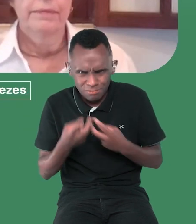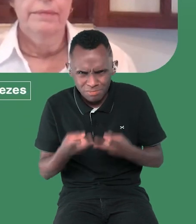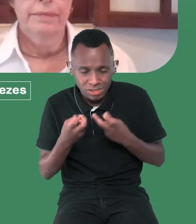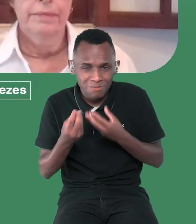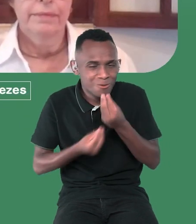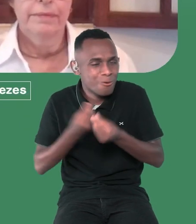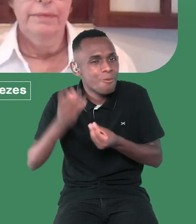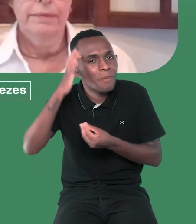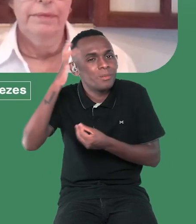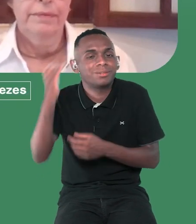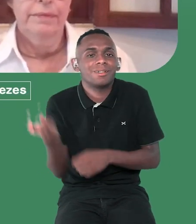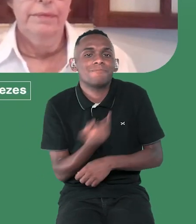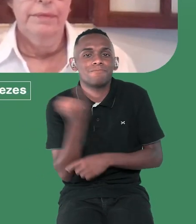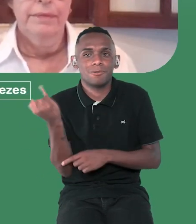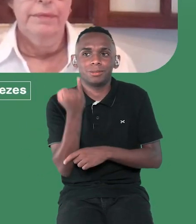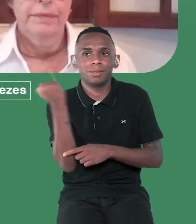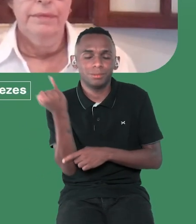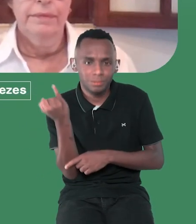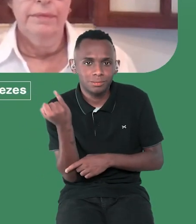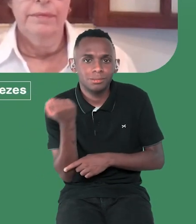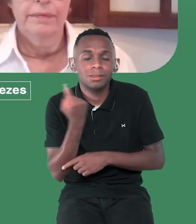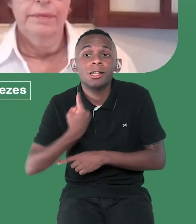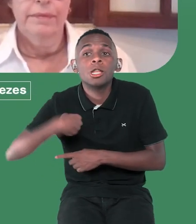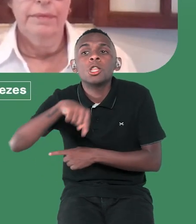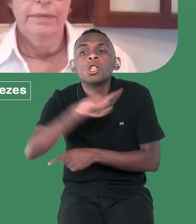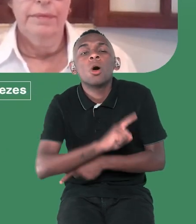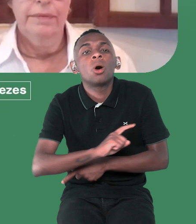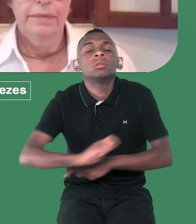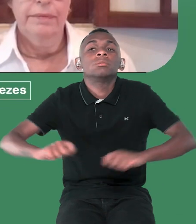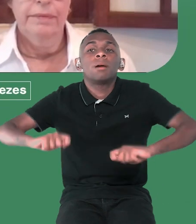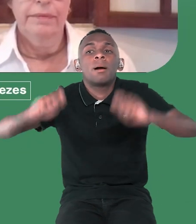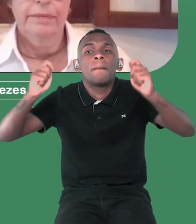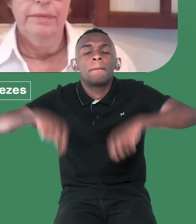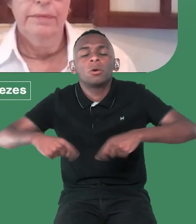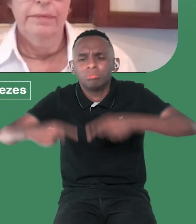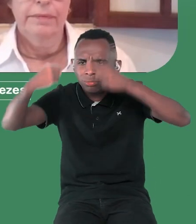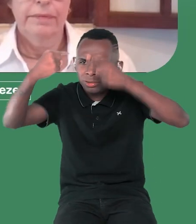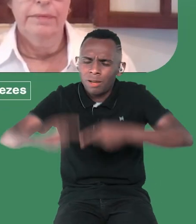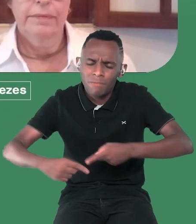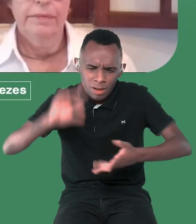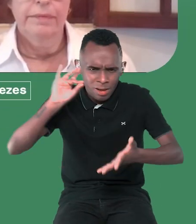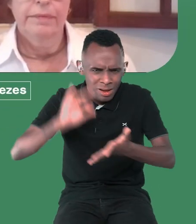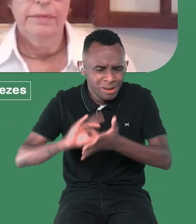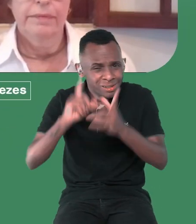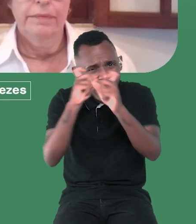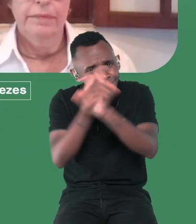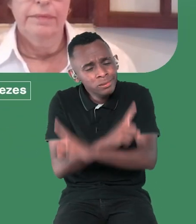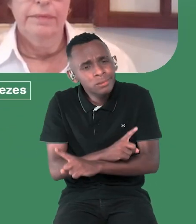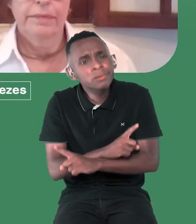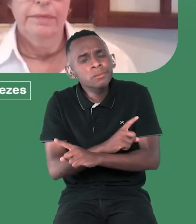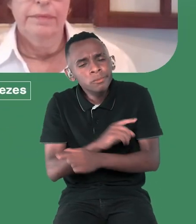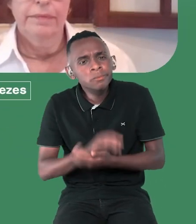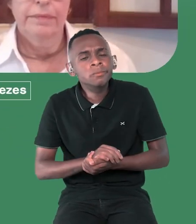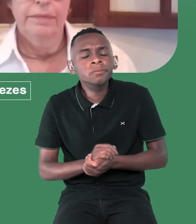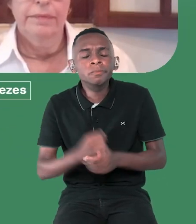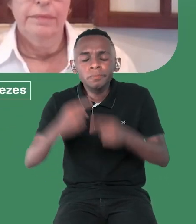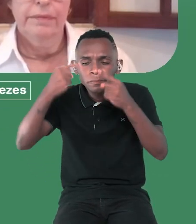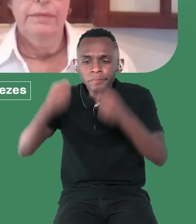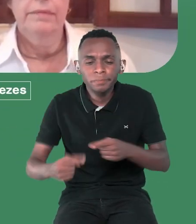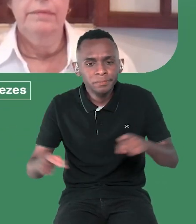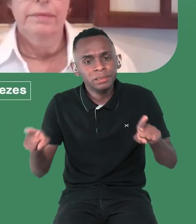é, vou te dar outro exemplo, pode ser? Eu Pode. também sou difícil para explicar, mas